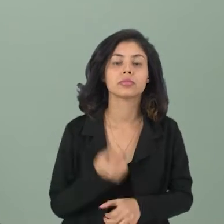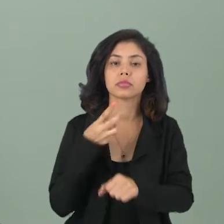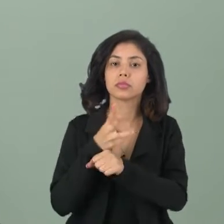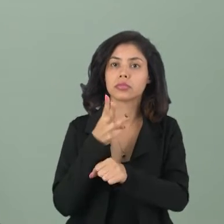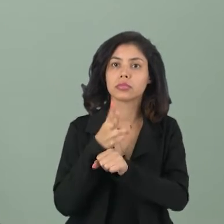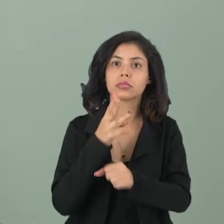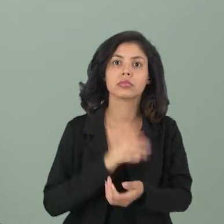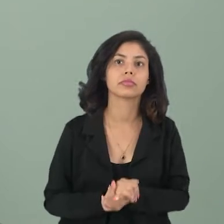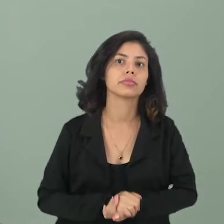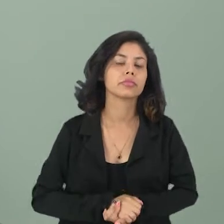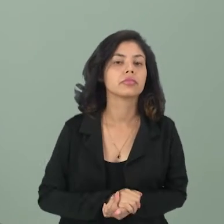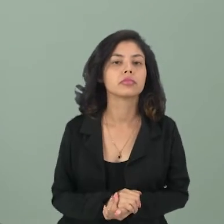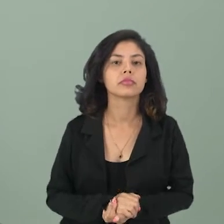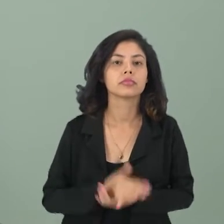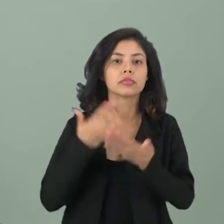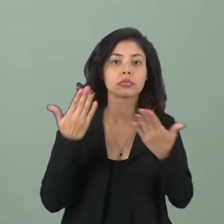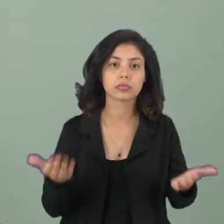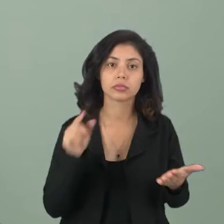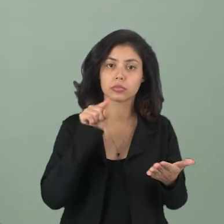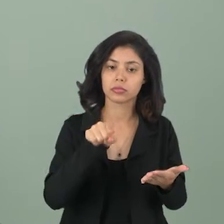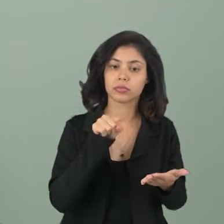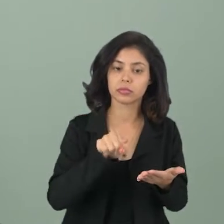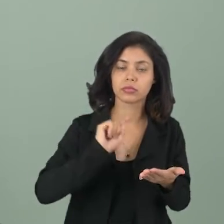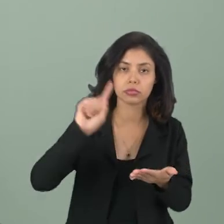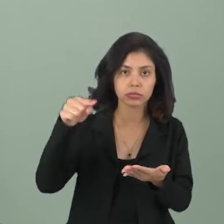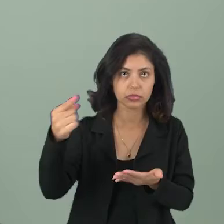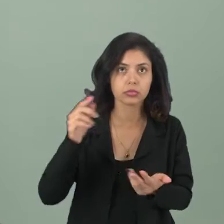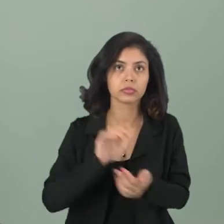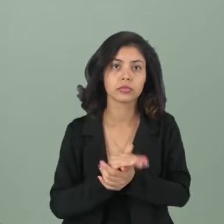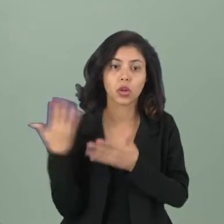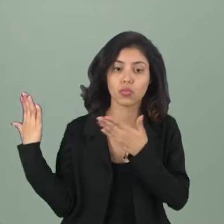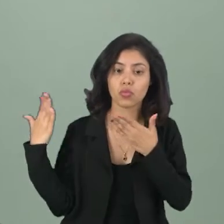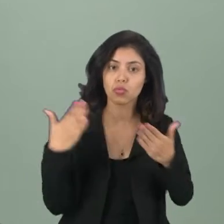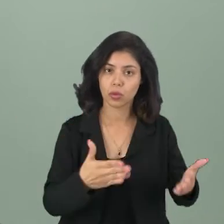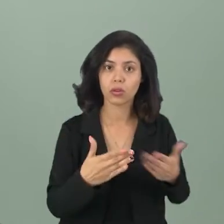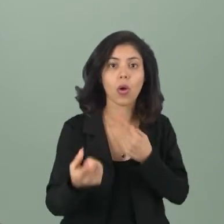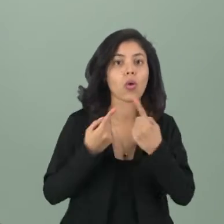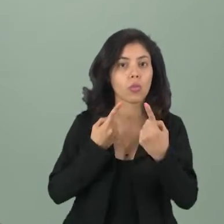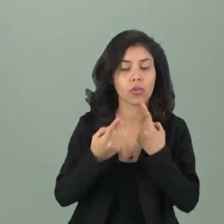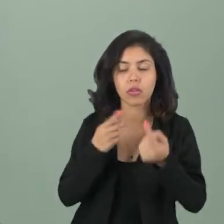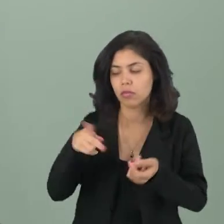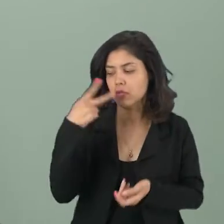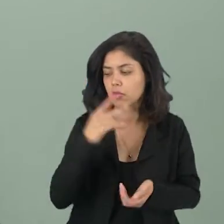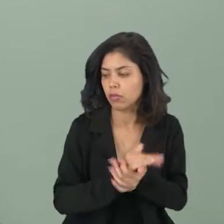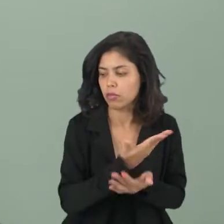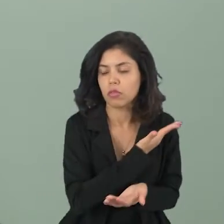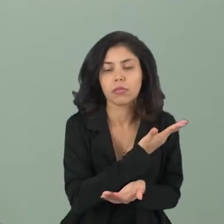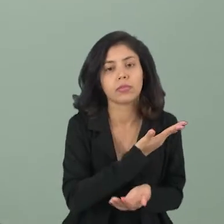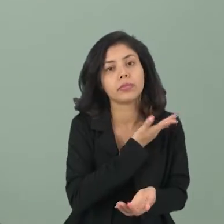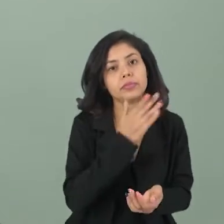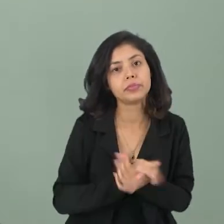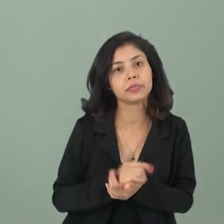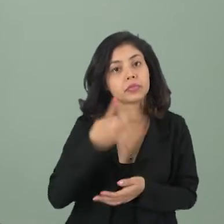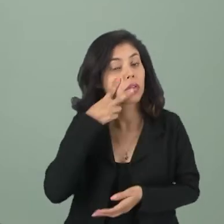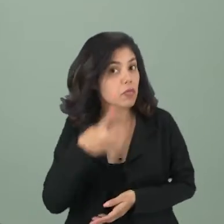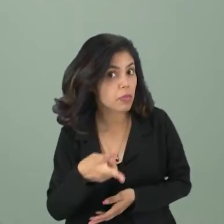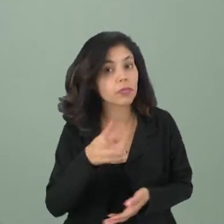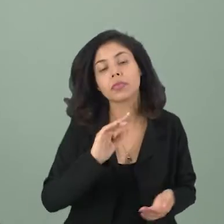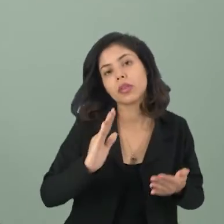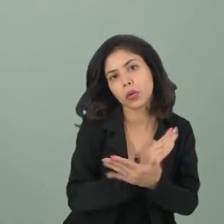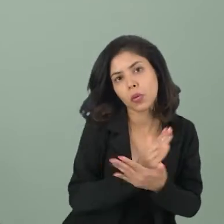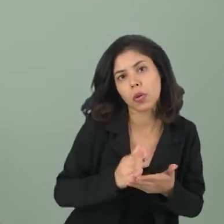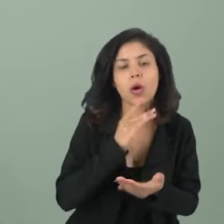WhatsApp porque aquilo ali para ele né ele tem um objetivo além de se comunicar de falar com um colega de ver né uma